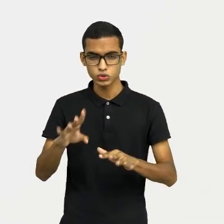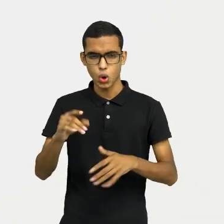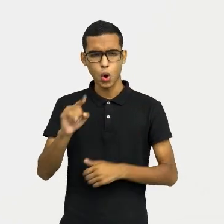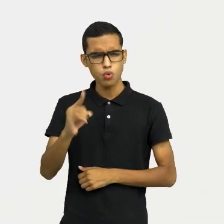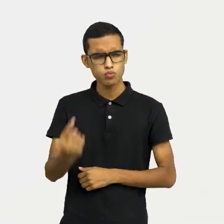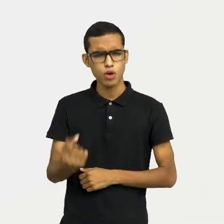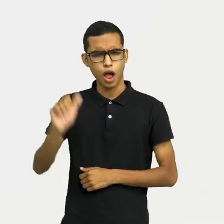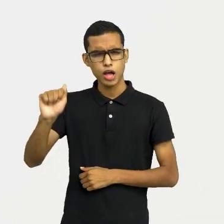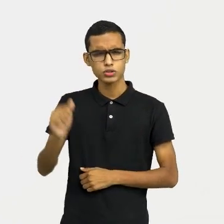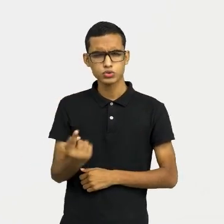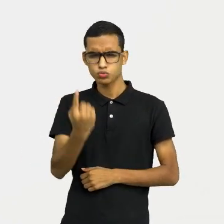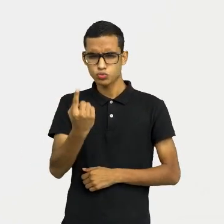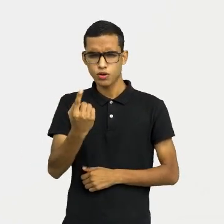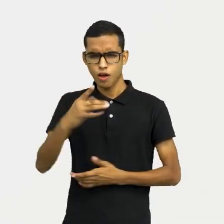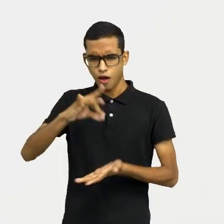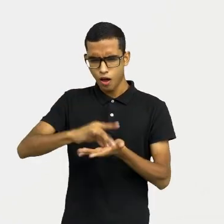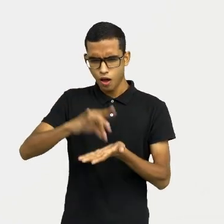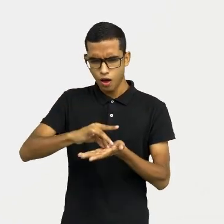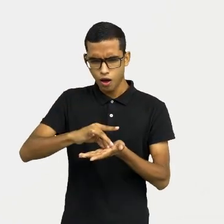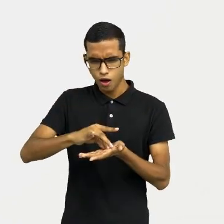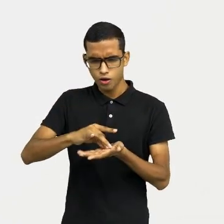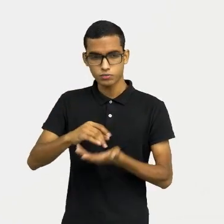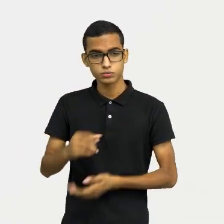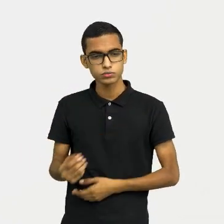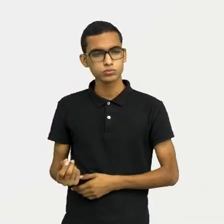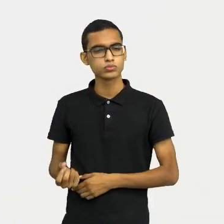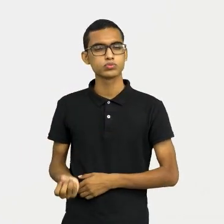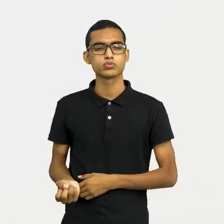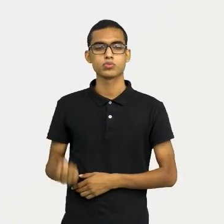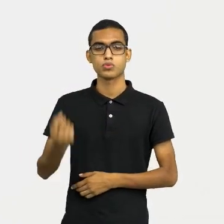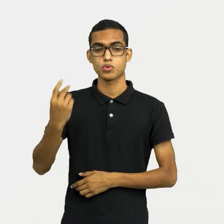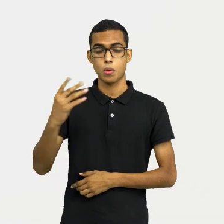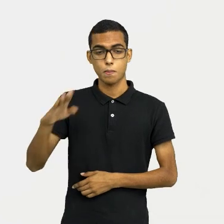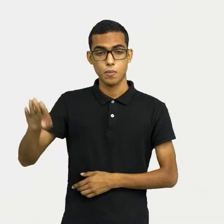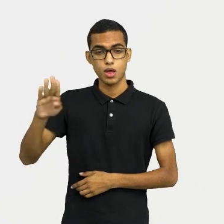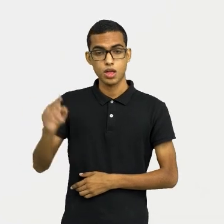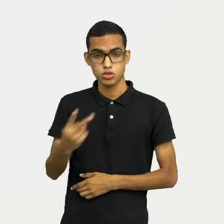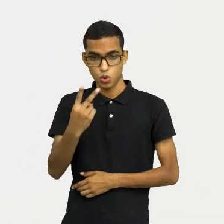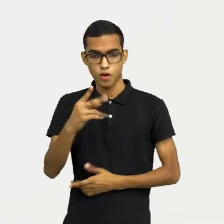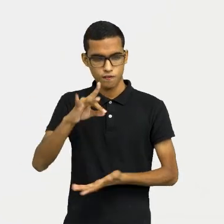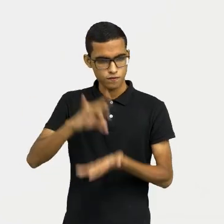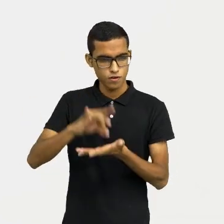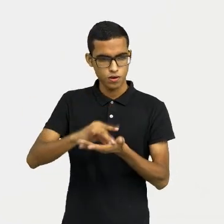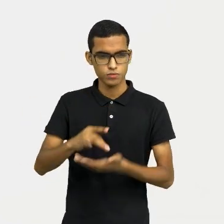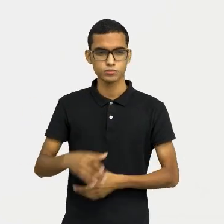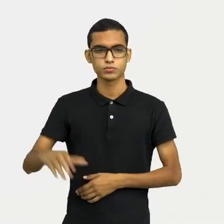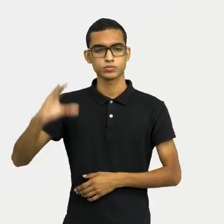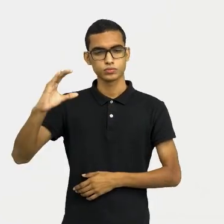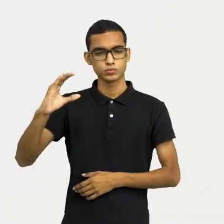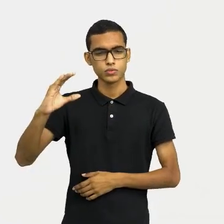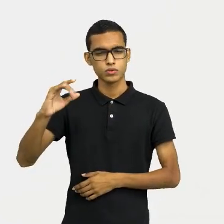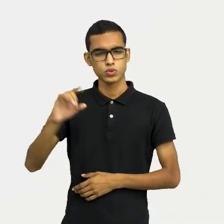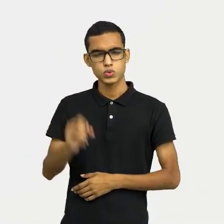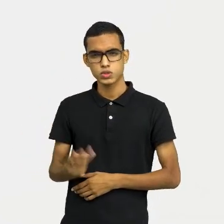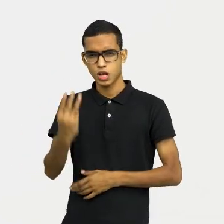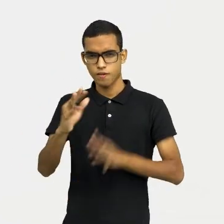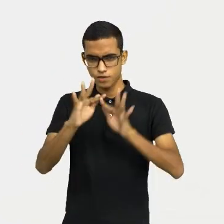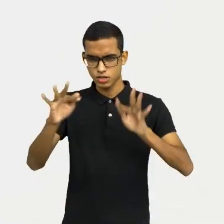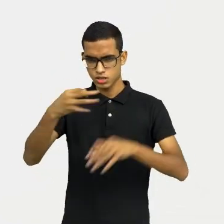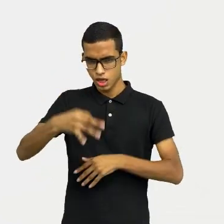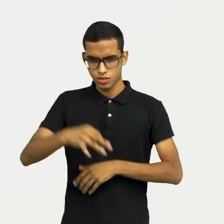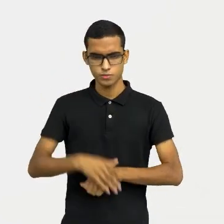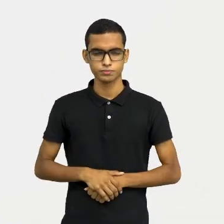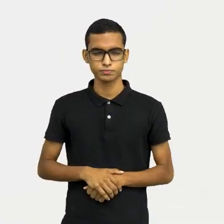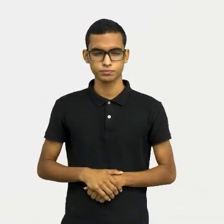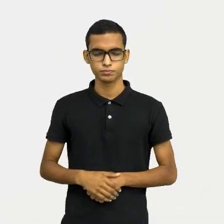verdadeiro, apenas o item 2 é verdadeiro, apenas o item 3 é verdadeiro, apenas